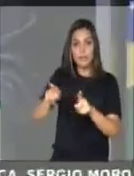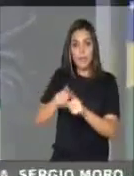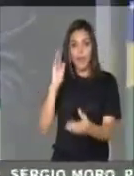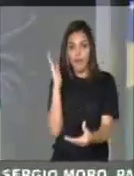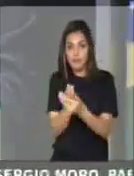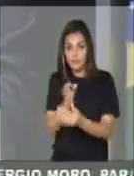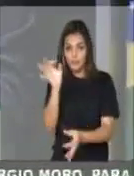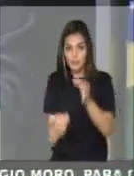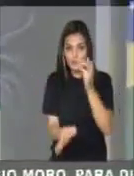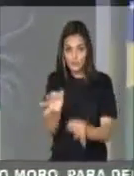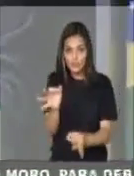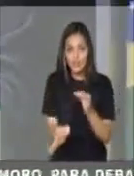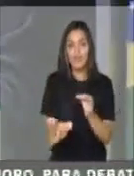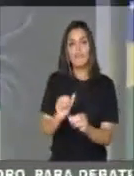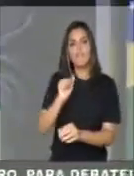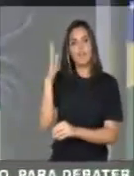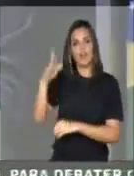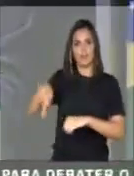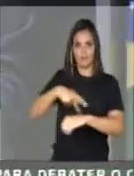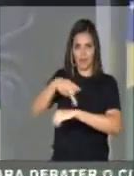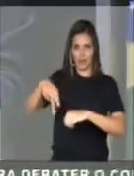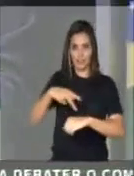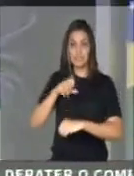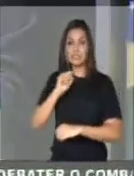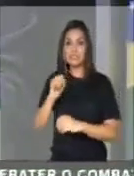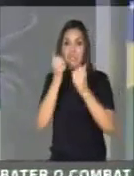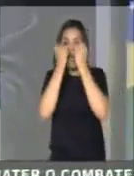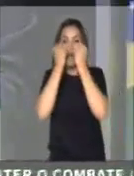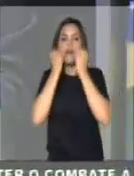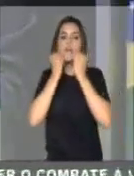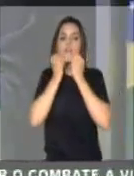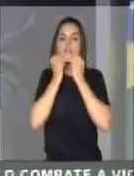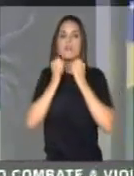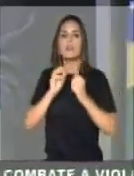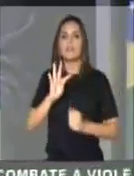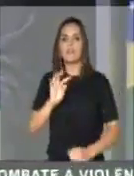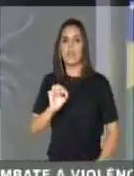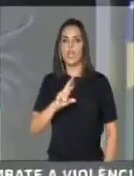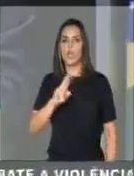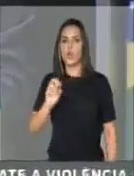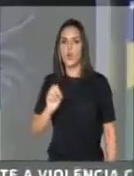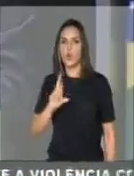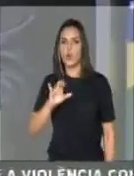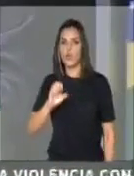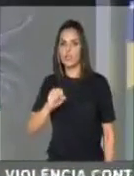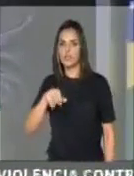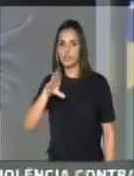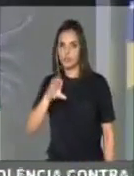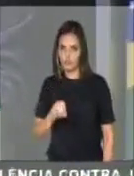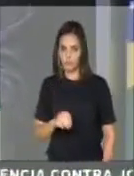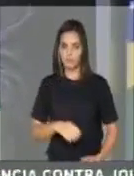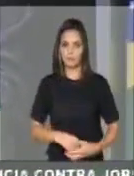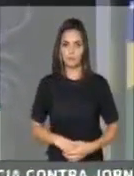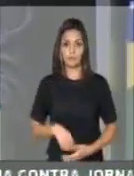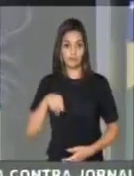e ações em curso em jurisdição estrangeira em fase de terrorismo, seu financiamento e atos correlacionados. Nesse particular,